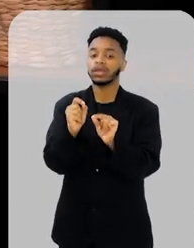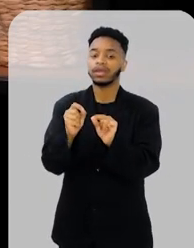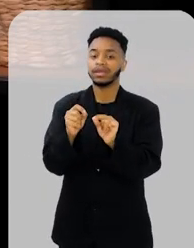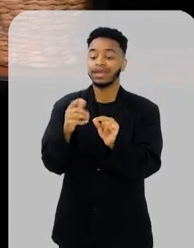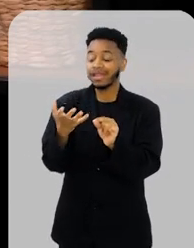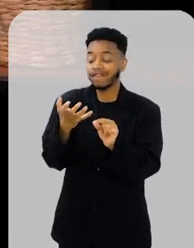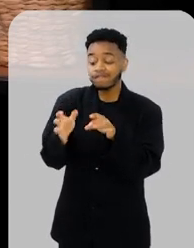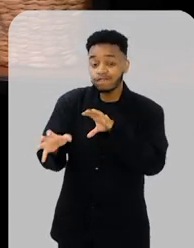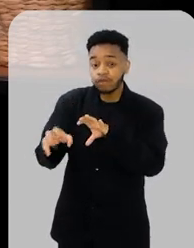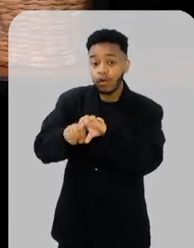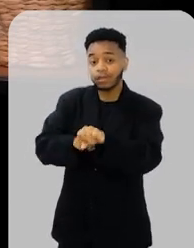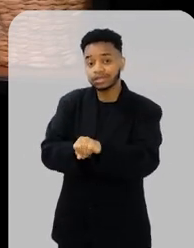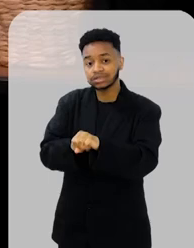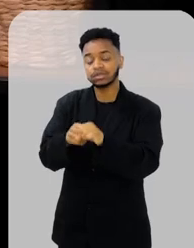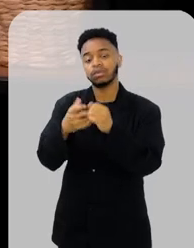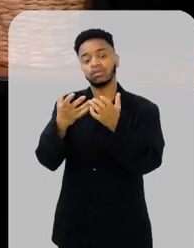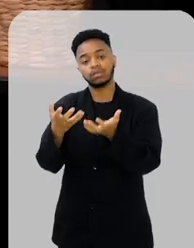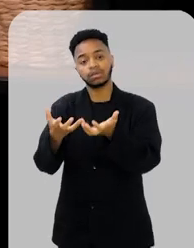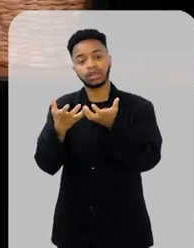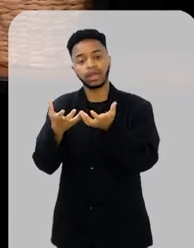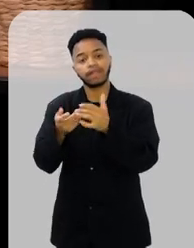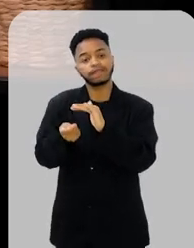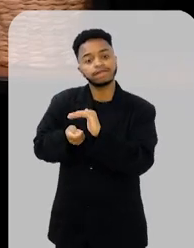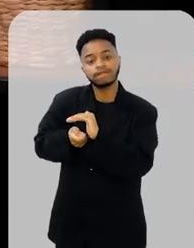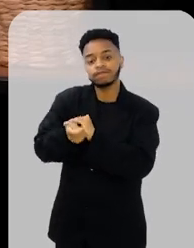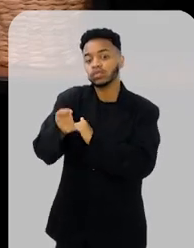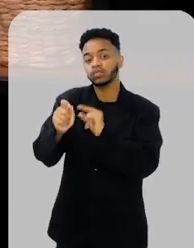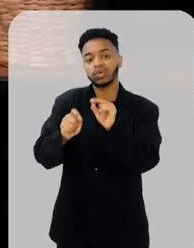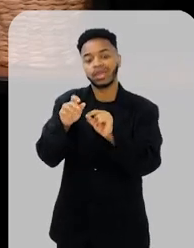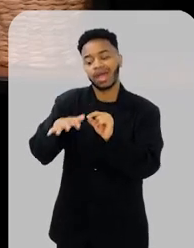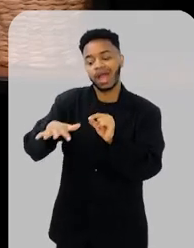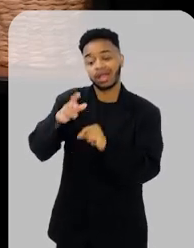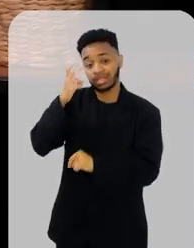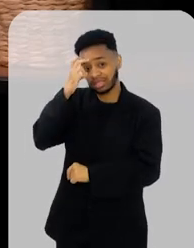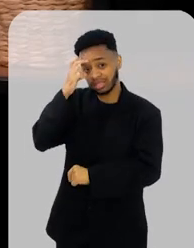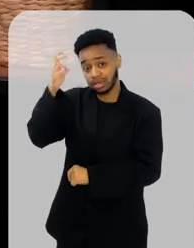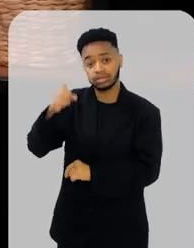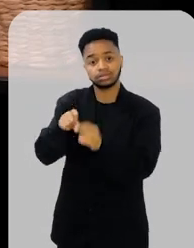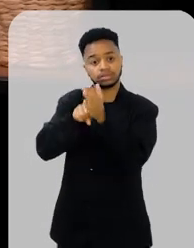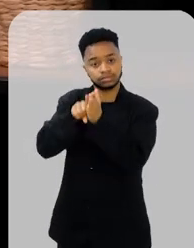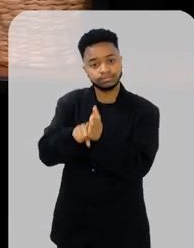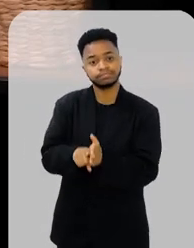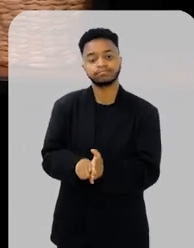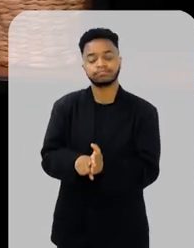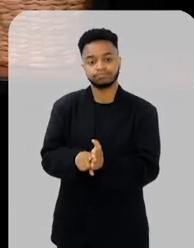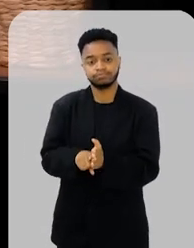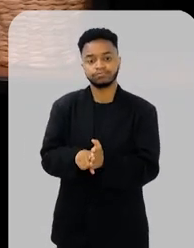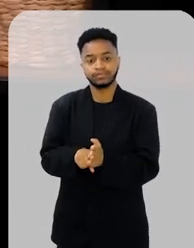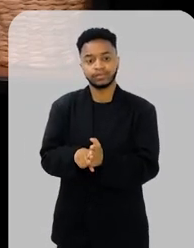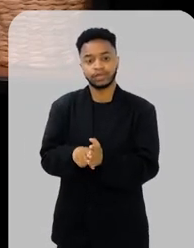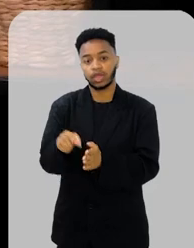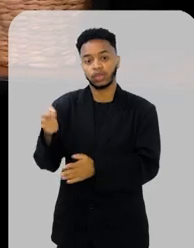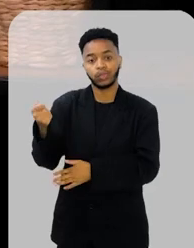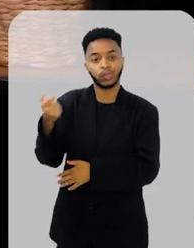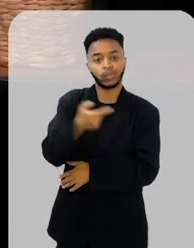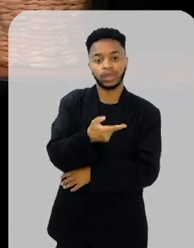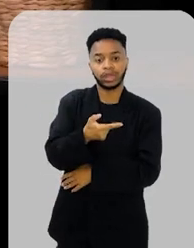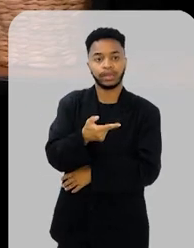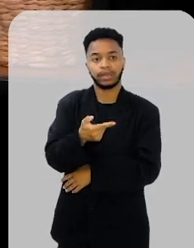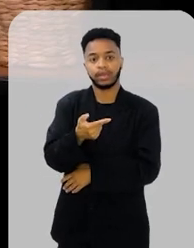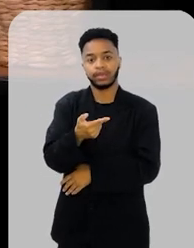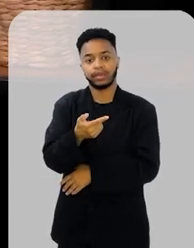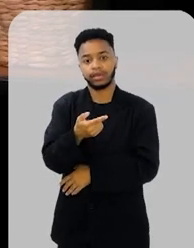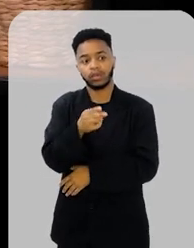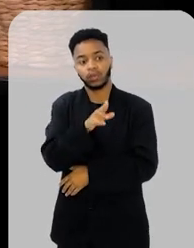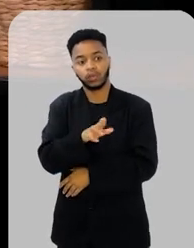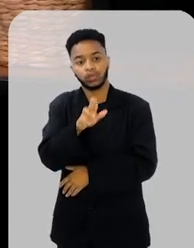mais formação, a gente quer mais investimento em inteligência, né, investigação, do